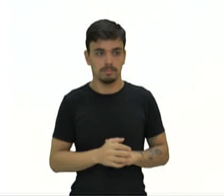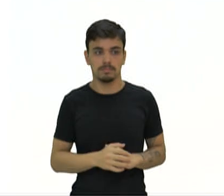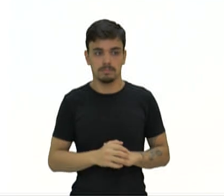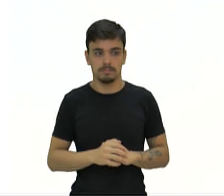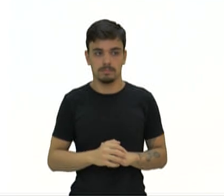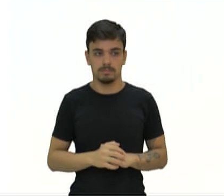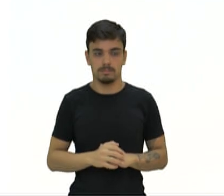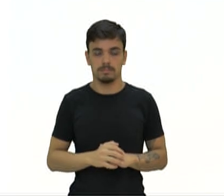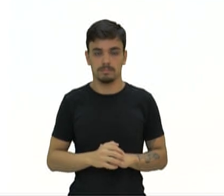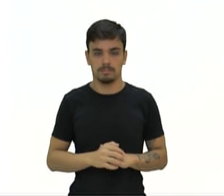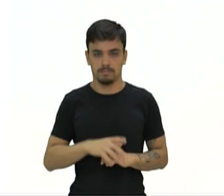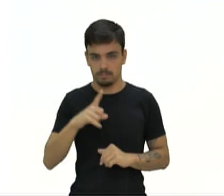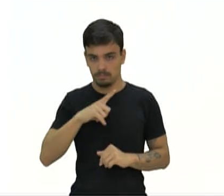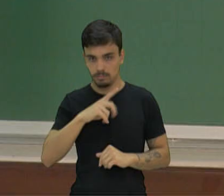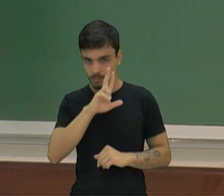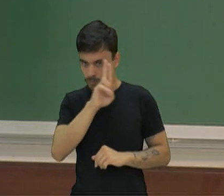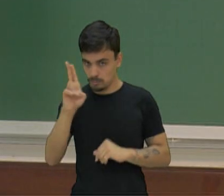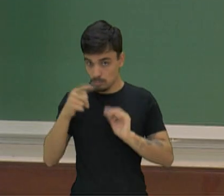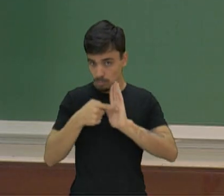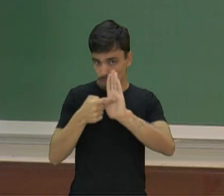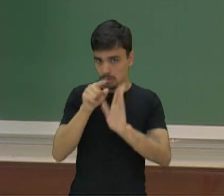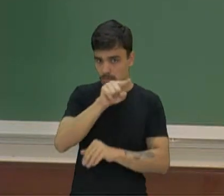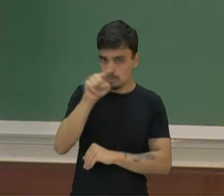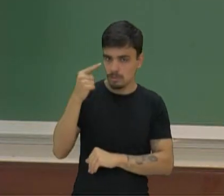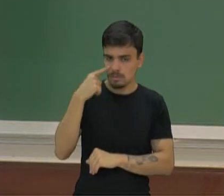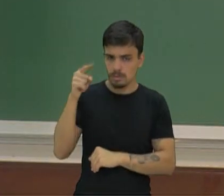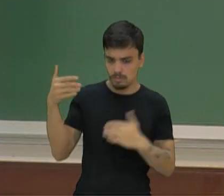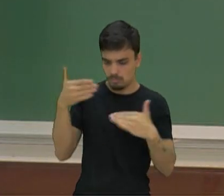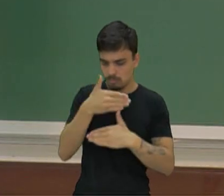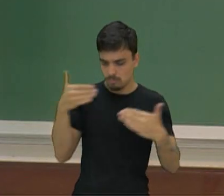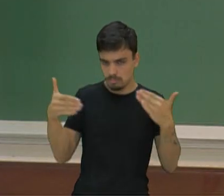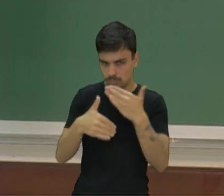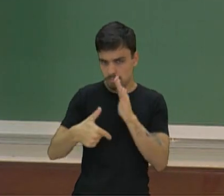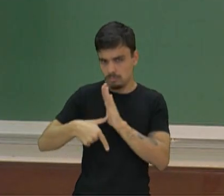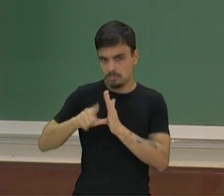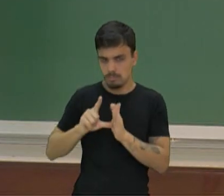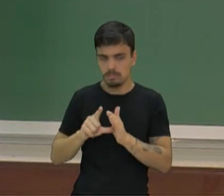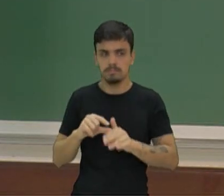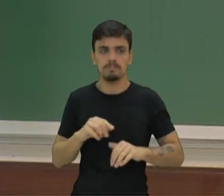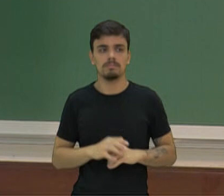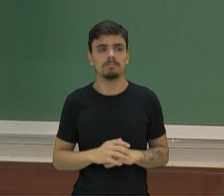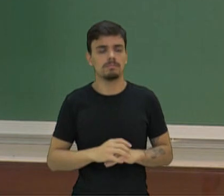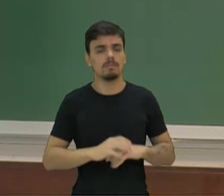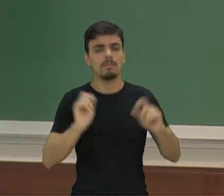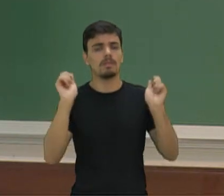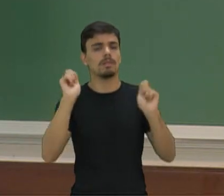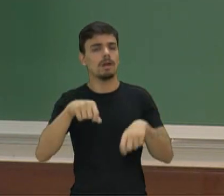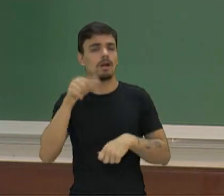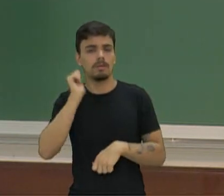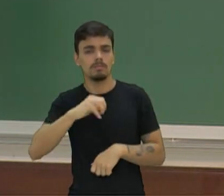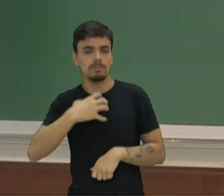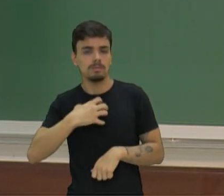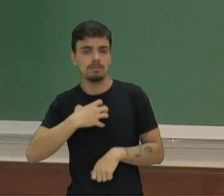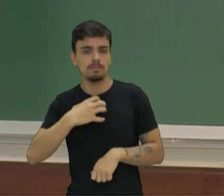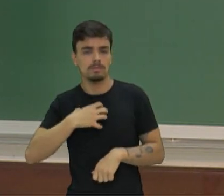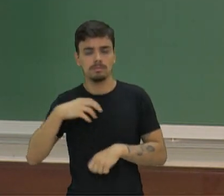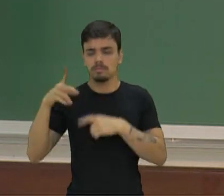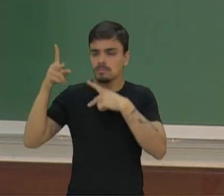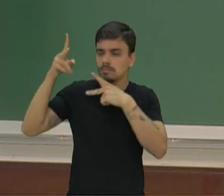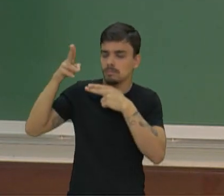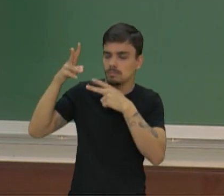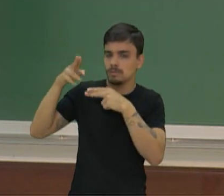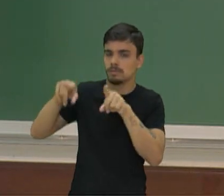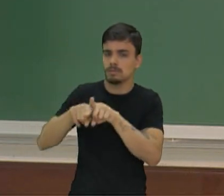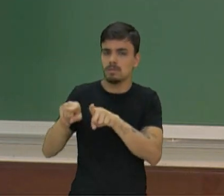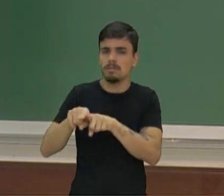gonadotrofina coriônica, como a gente viu ali no slide anterior. Beleza, gente? Ela pode se sentir sonolenta e ter